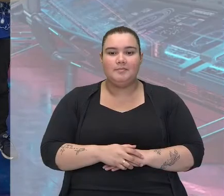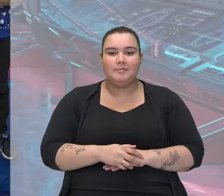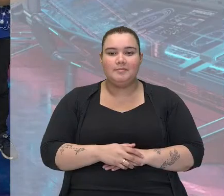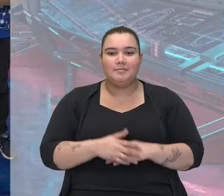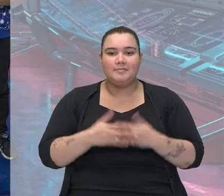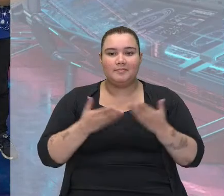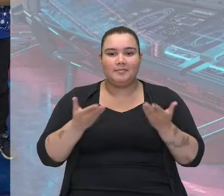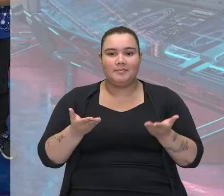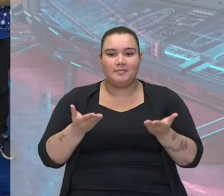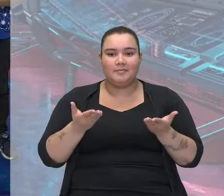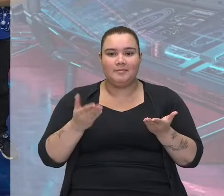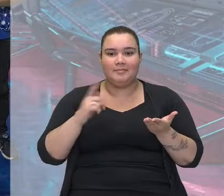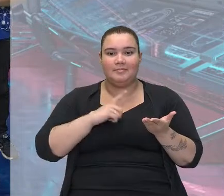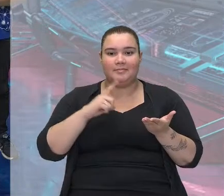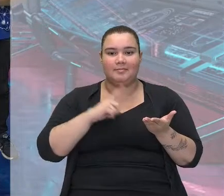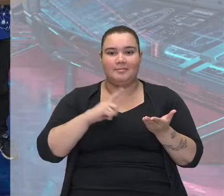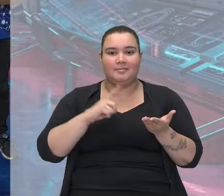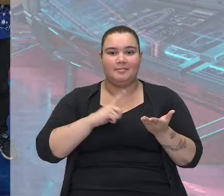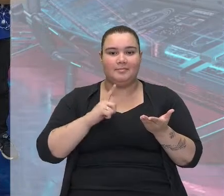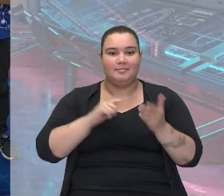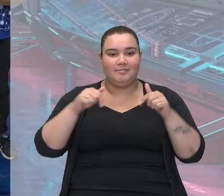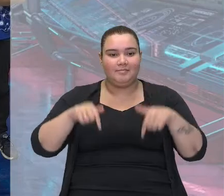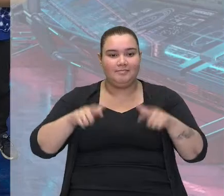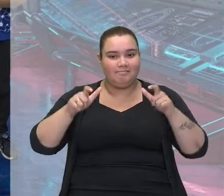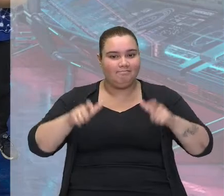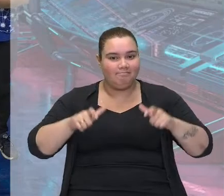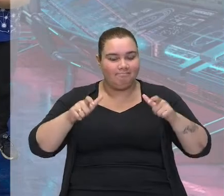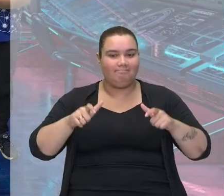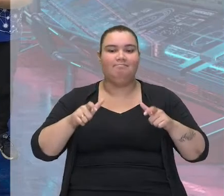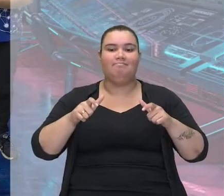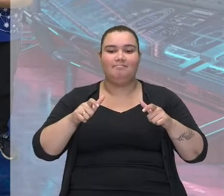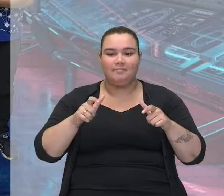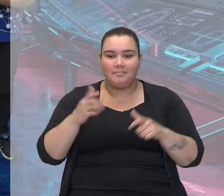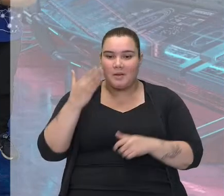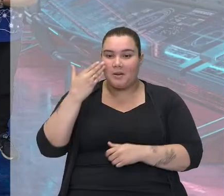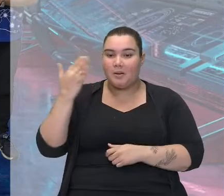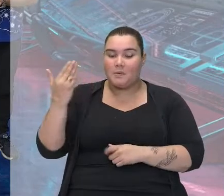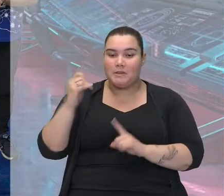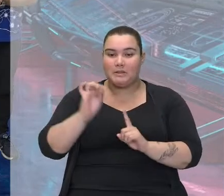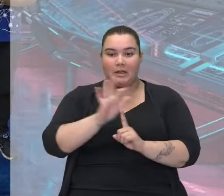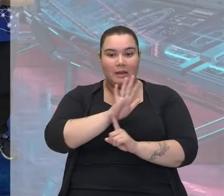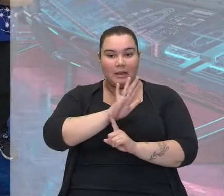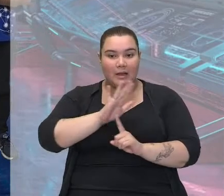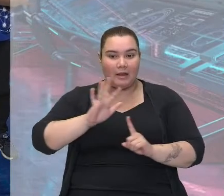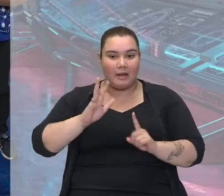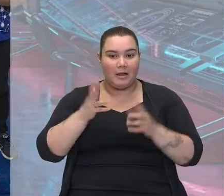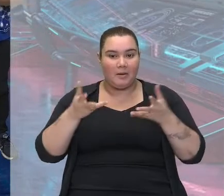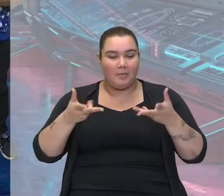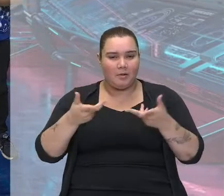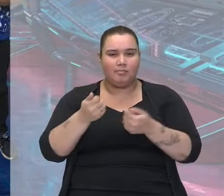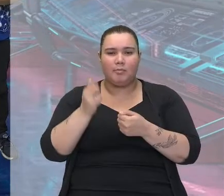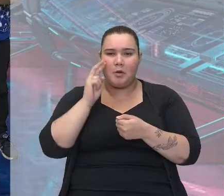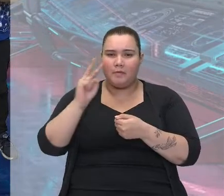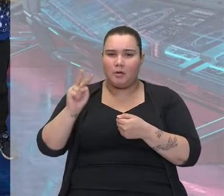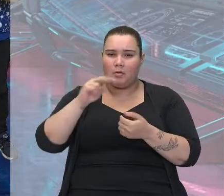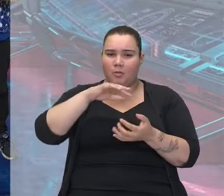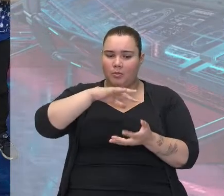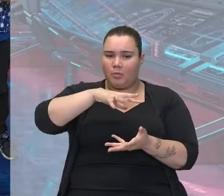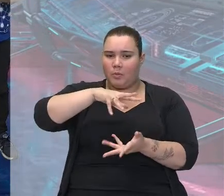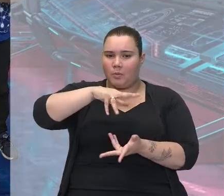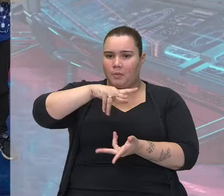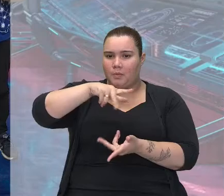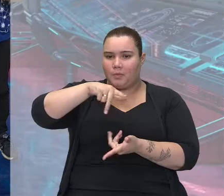E vou iniciar a aula aqui do espaço, ó. Olha o que eu estou vendo aqui, ó. Planeta